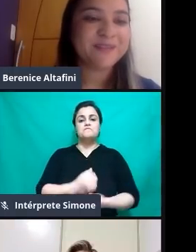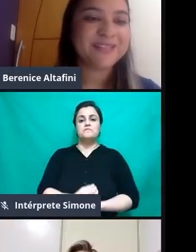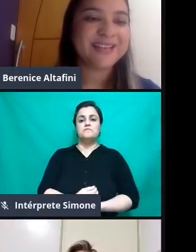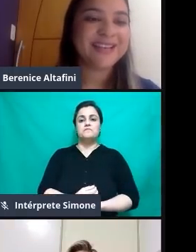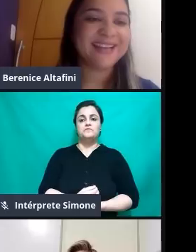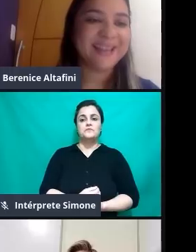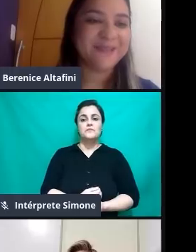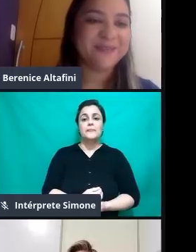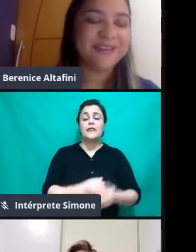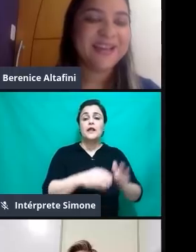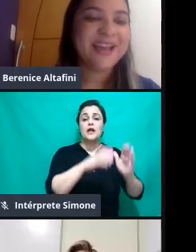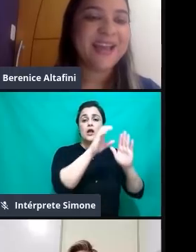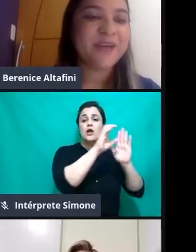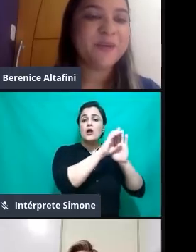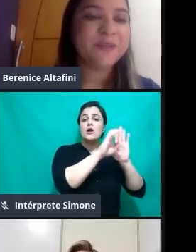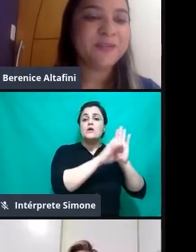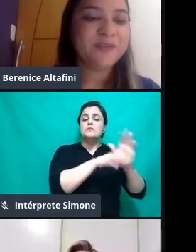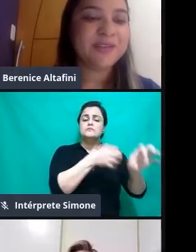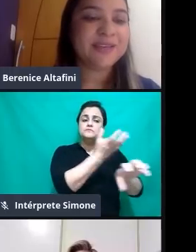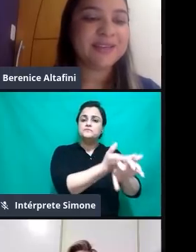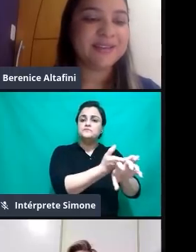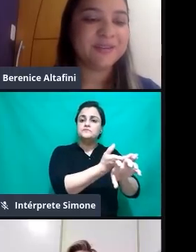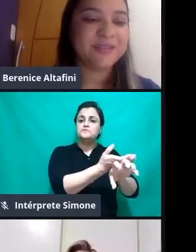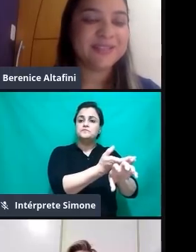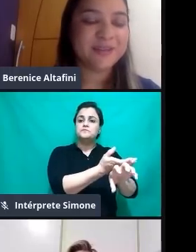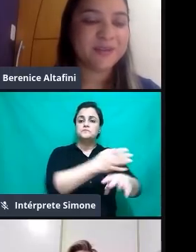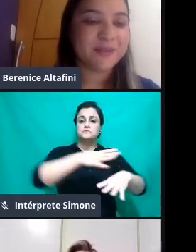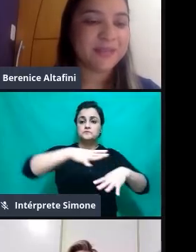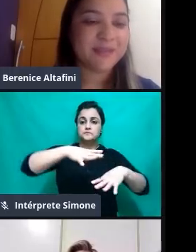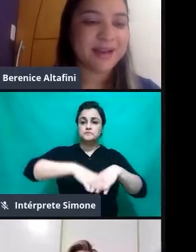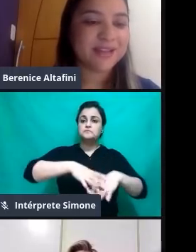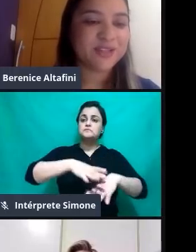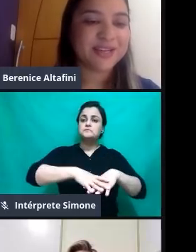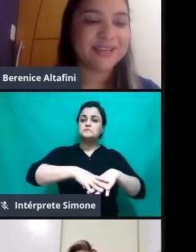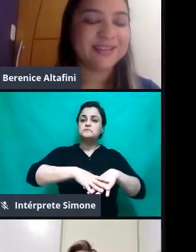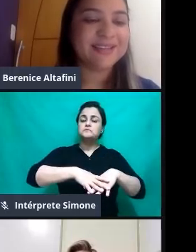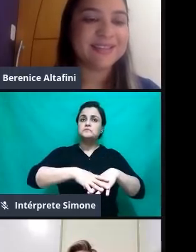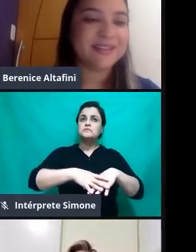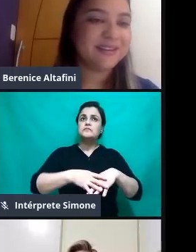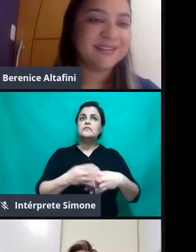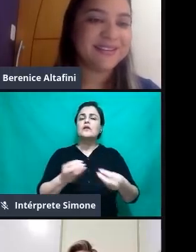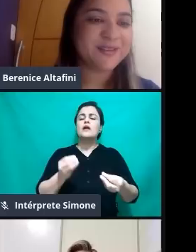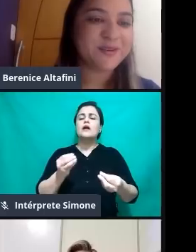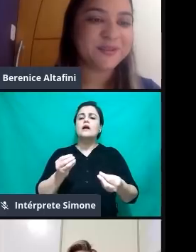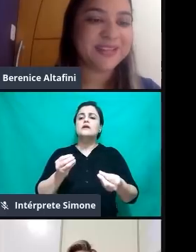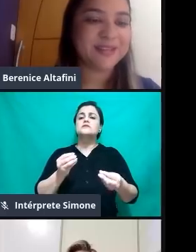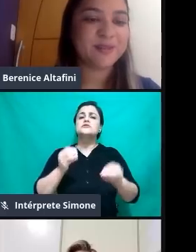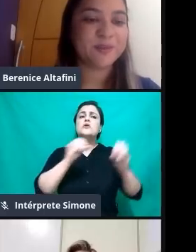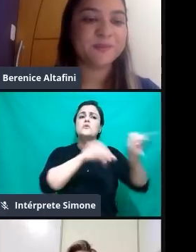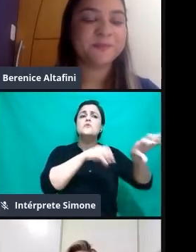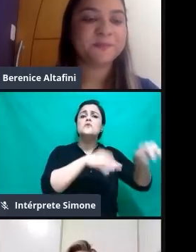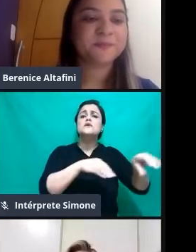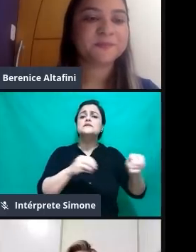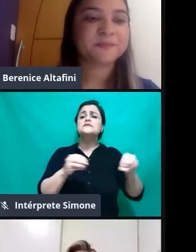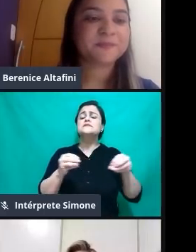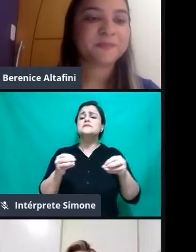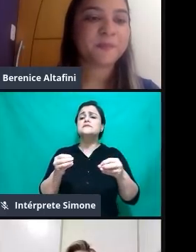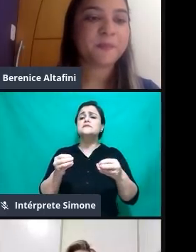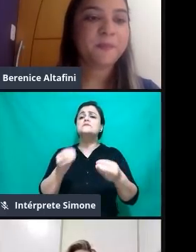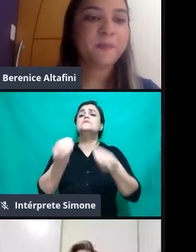agora para você, Gleibe, como que fica o ensino da matemática aí nesse contexto?